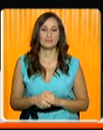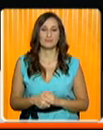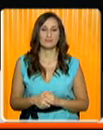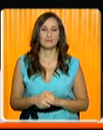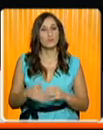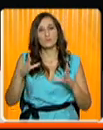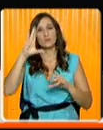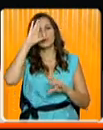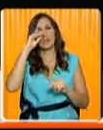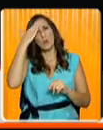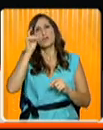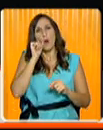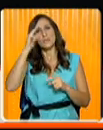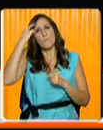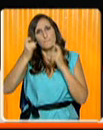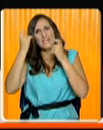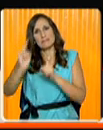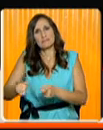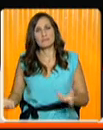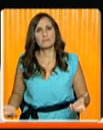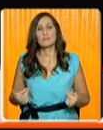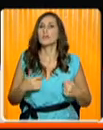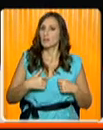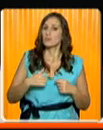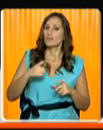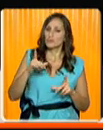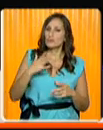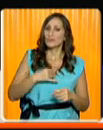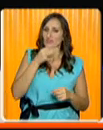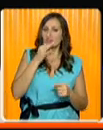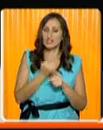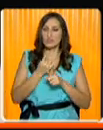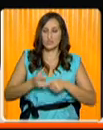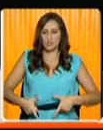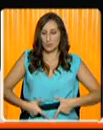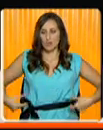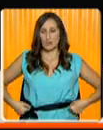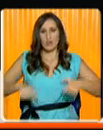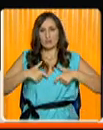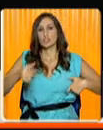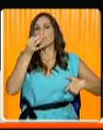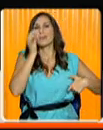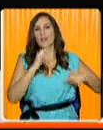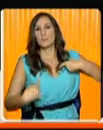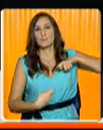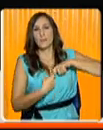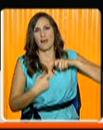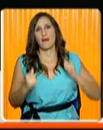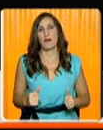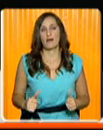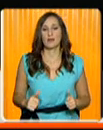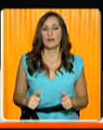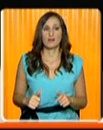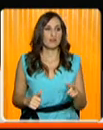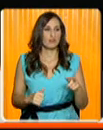Você tem esta ideia que os homens têm esta ideia. E eu por acaso também gostava de falar desta coisa dos conjuntos espetaculares. Assim,